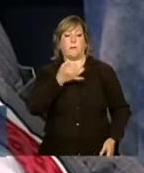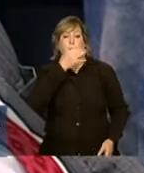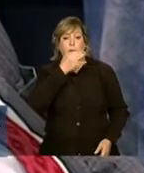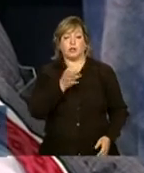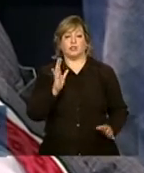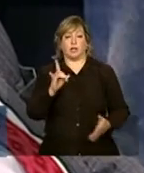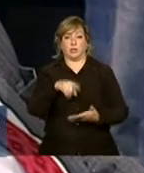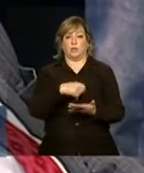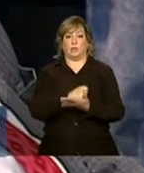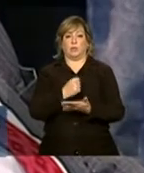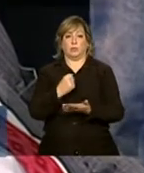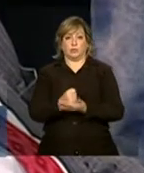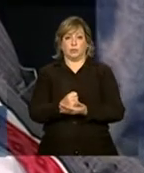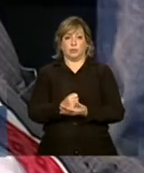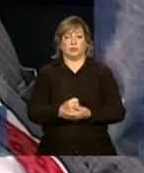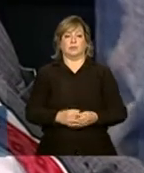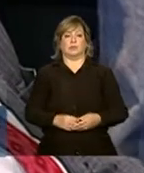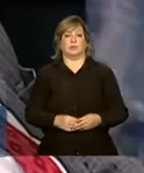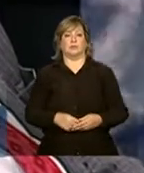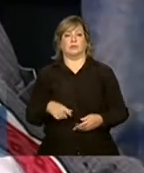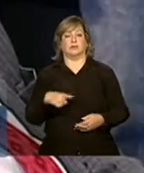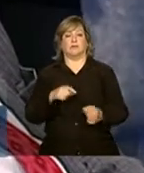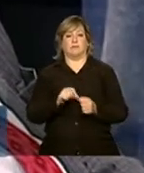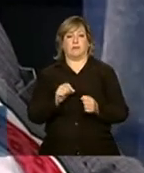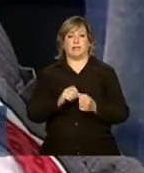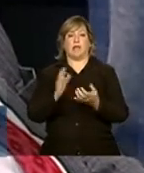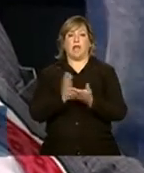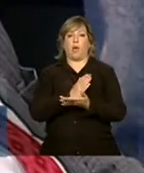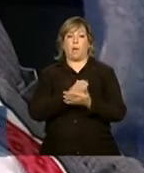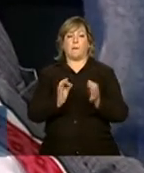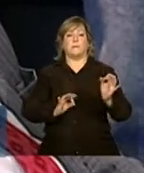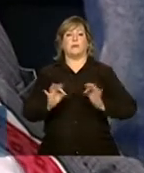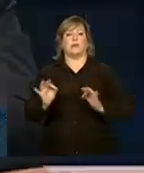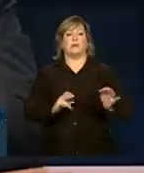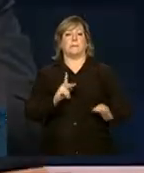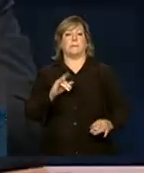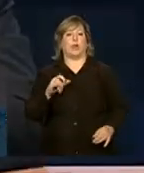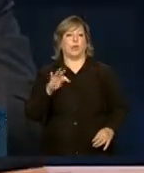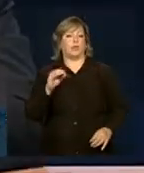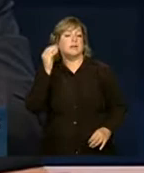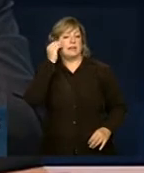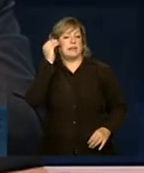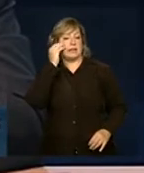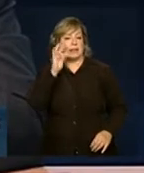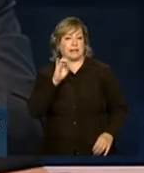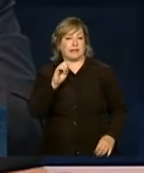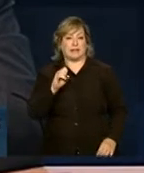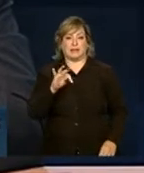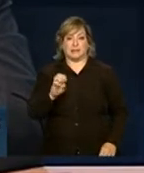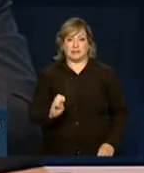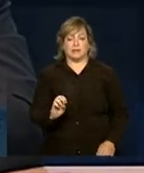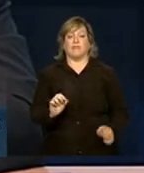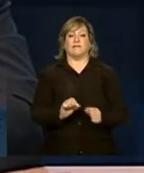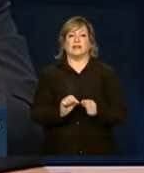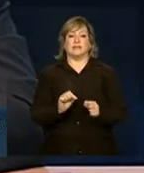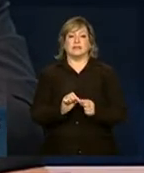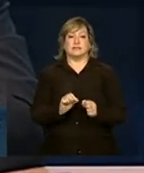já contratamos i a execução de alguns projetos Piloto para fazer